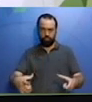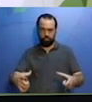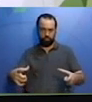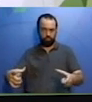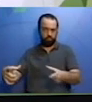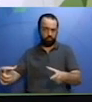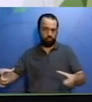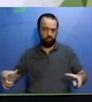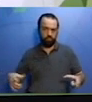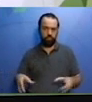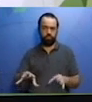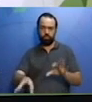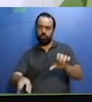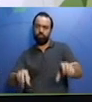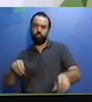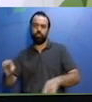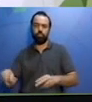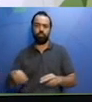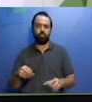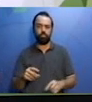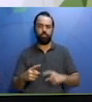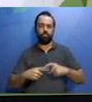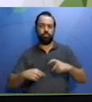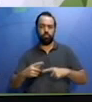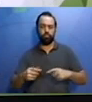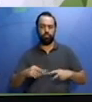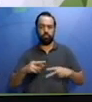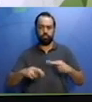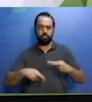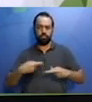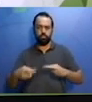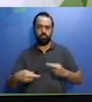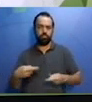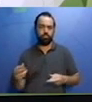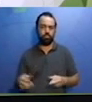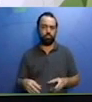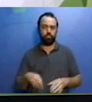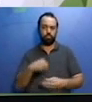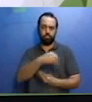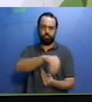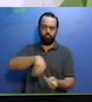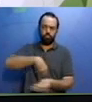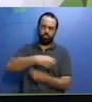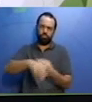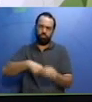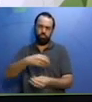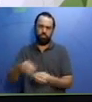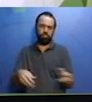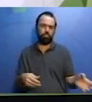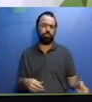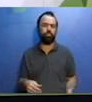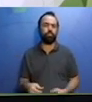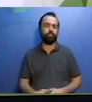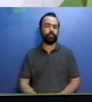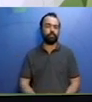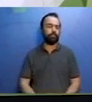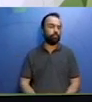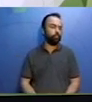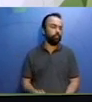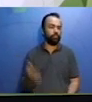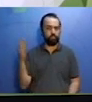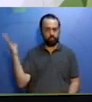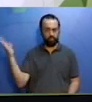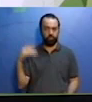pessoas estão aí separando os materiais recicláveis que estão misturados no lixo orgânico. Nessa